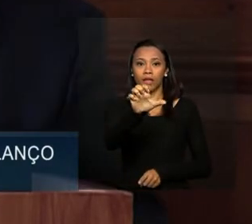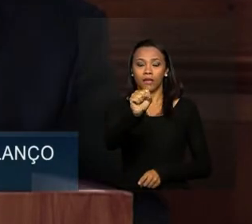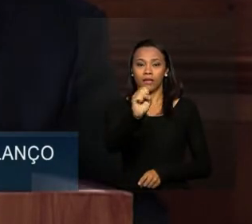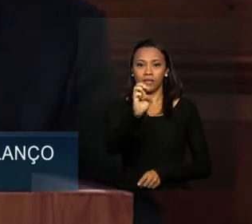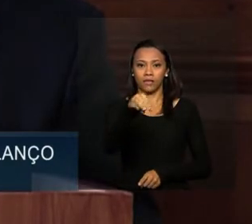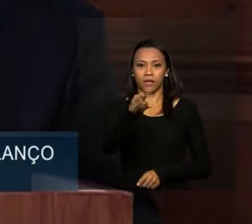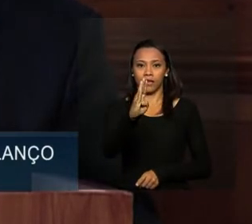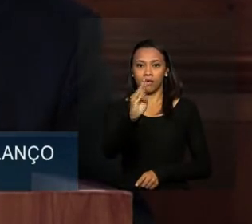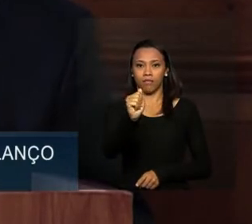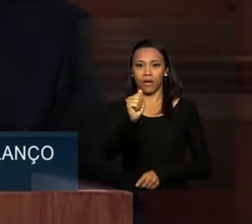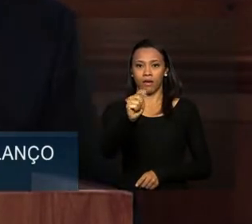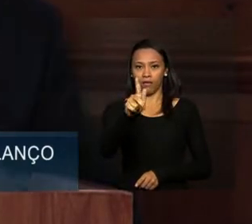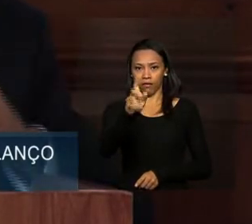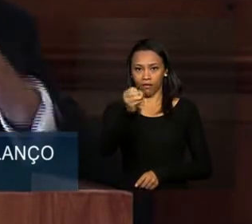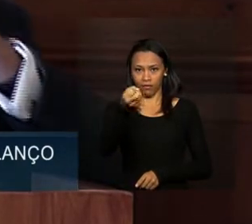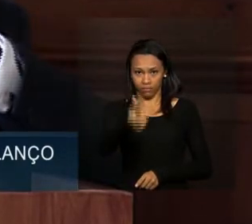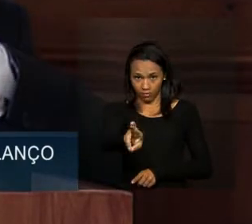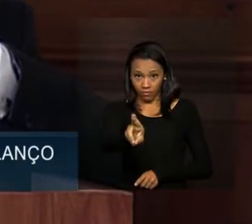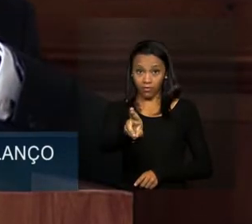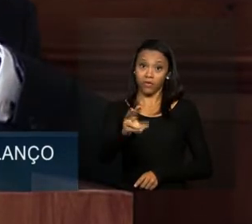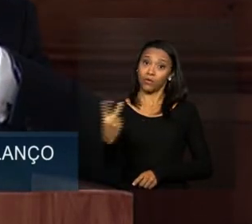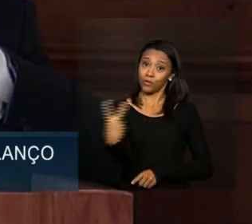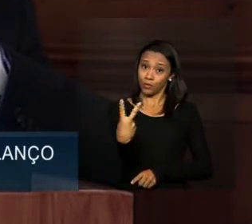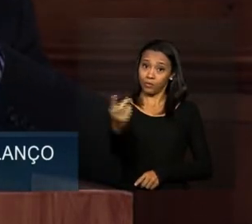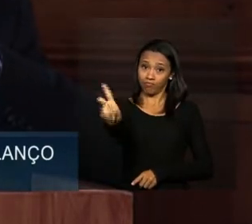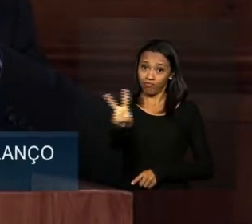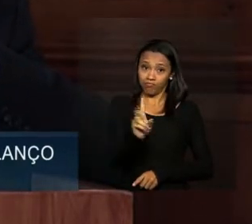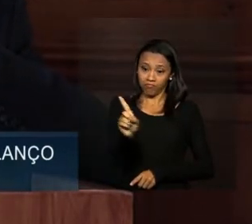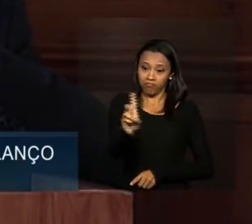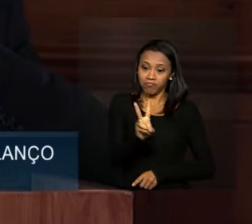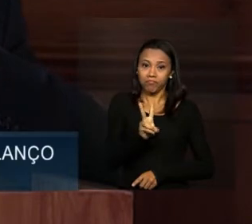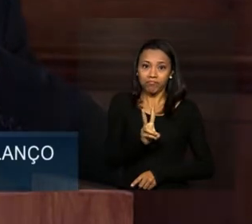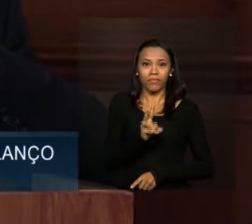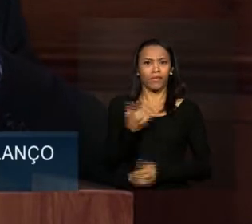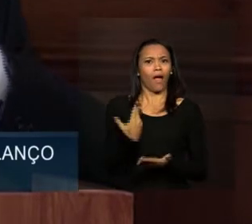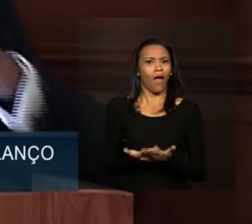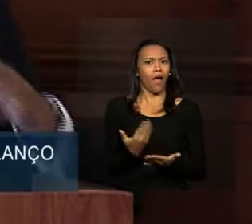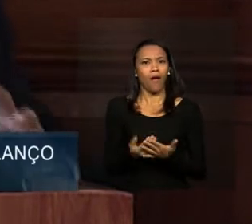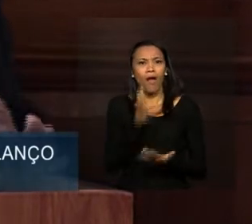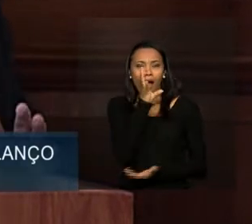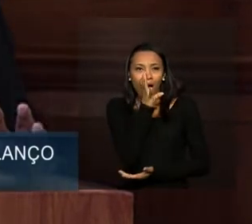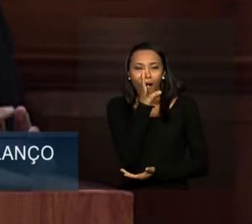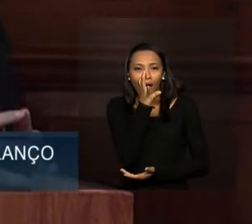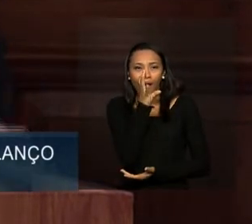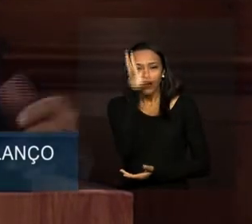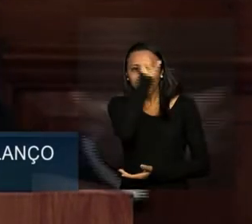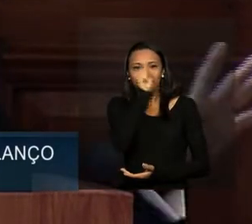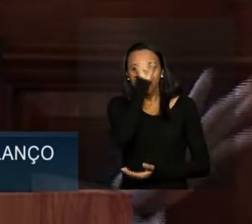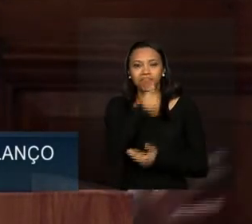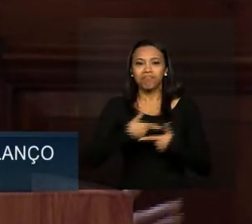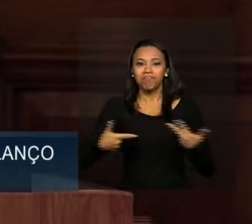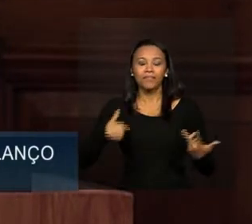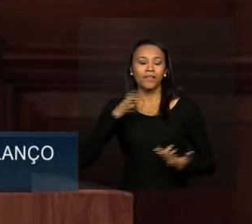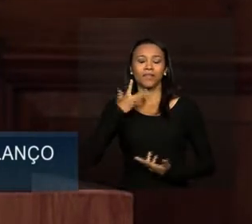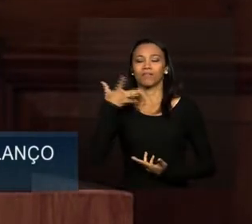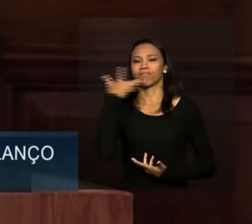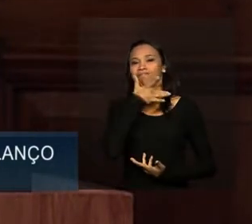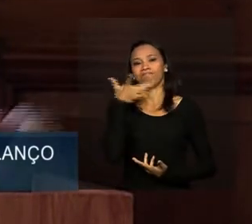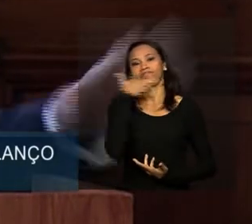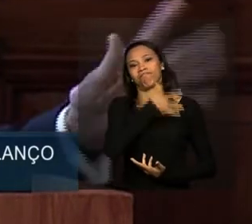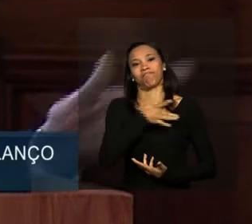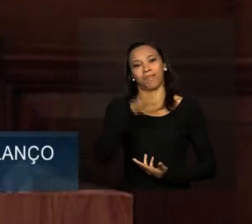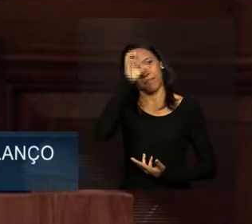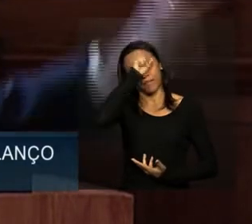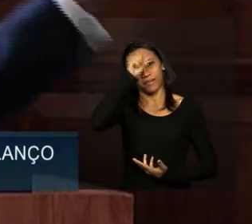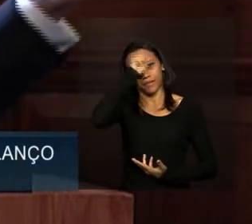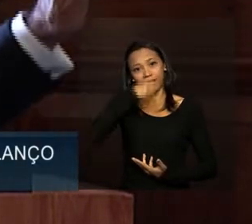a ministra Carmen Lúcia, deram aulas que soam extremamente agradáveis aos nossos ouvidos. Nós, os